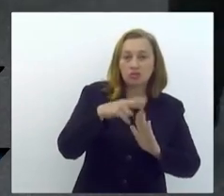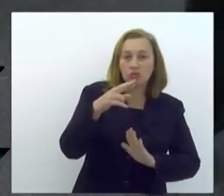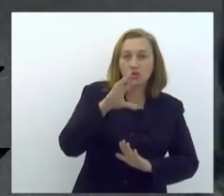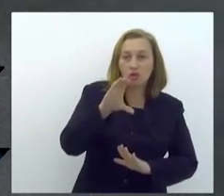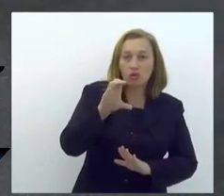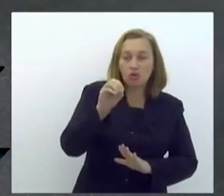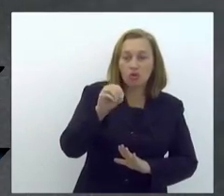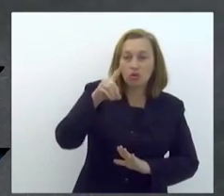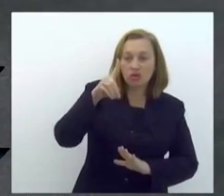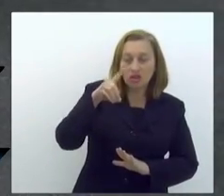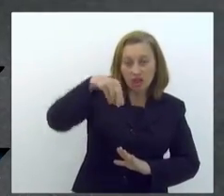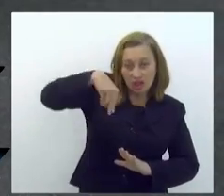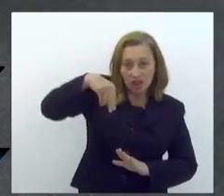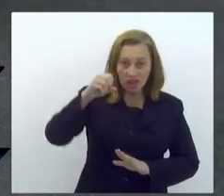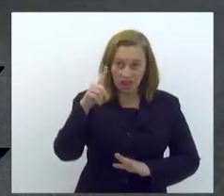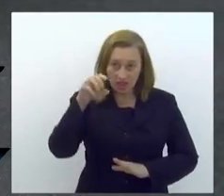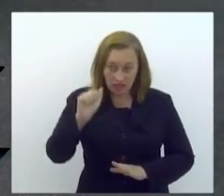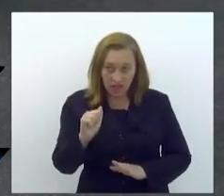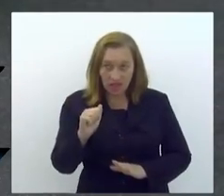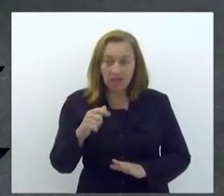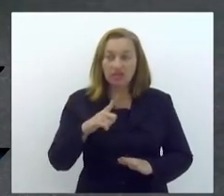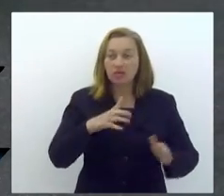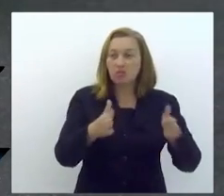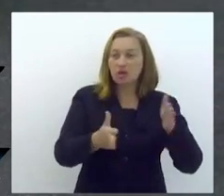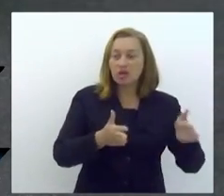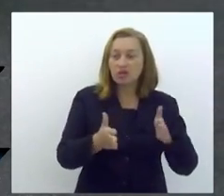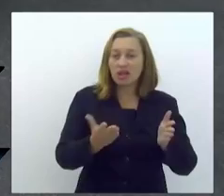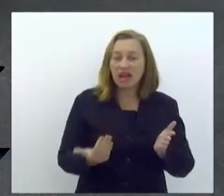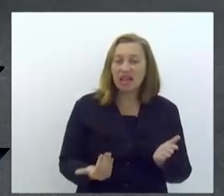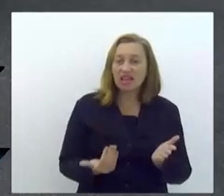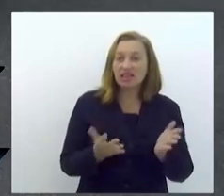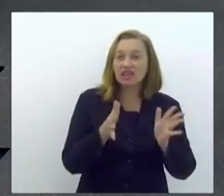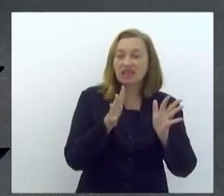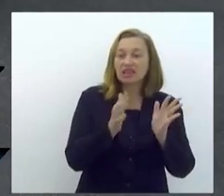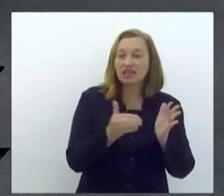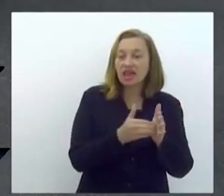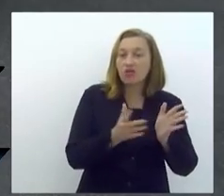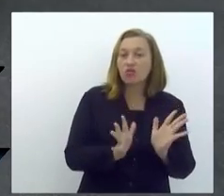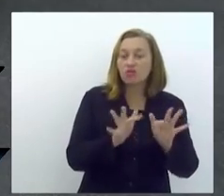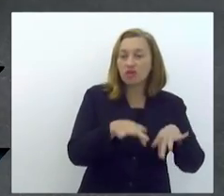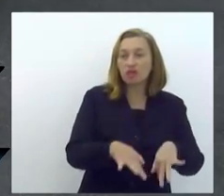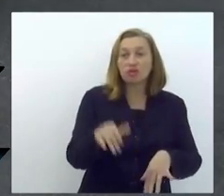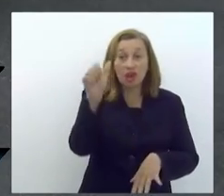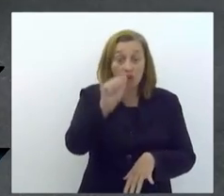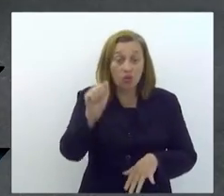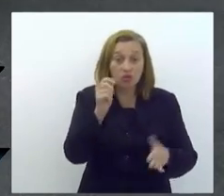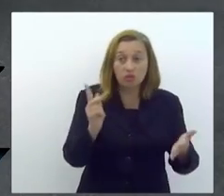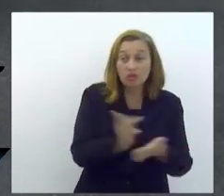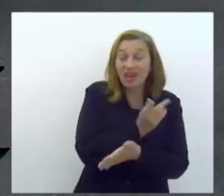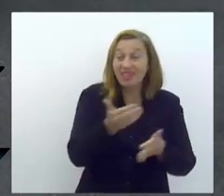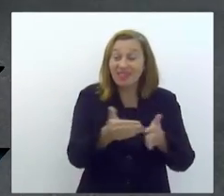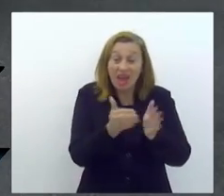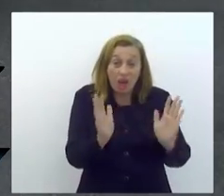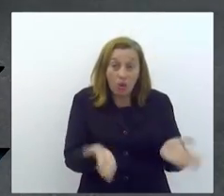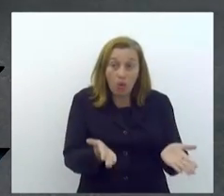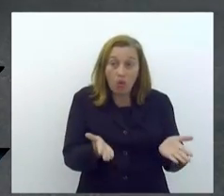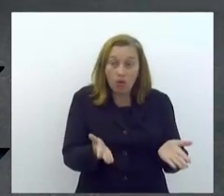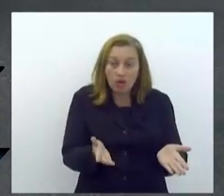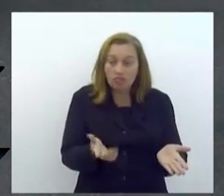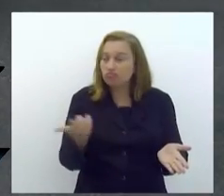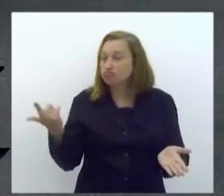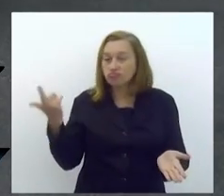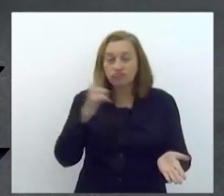essa conferência ela tem o prazo até o final de agosto para acontecer e até o momento cética não